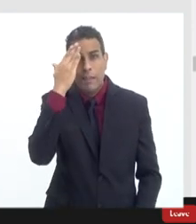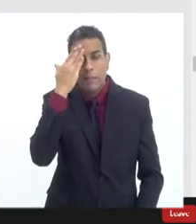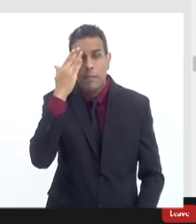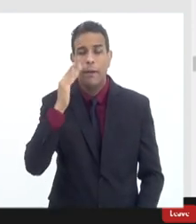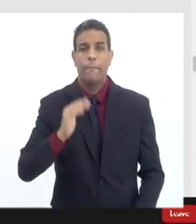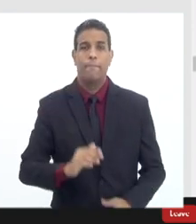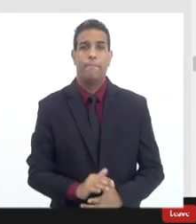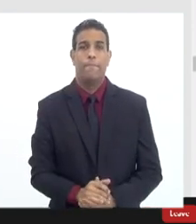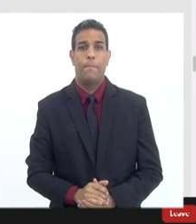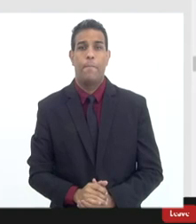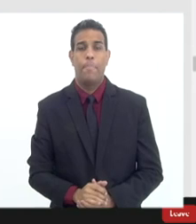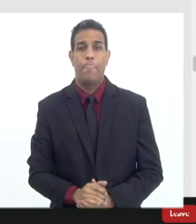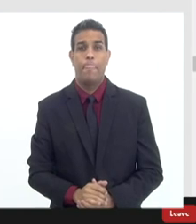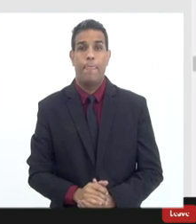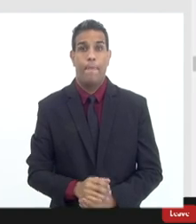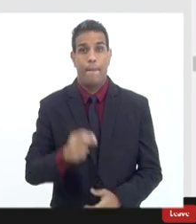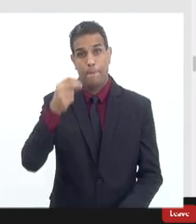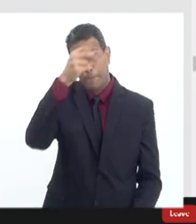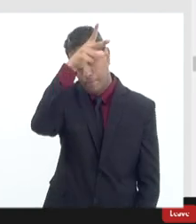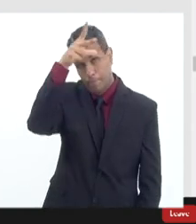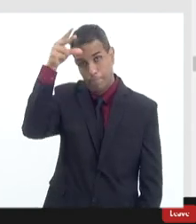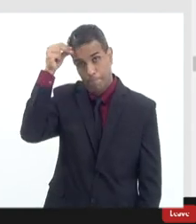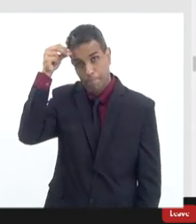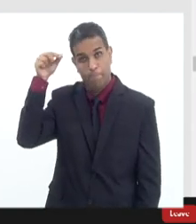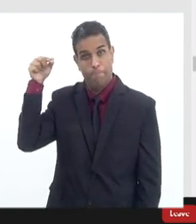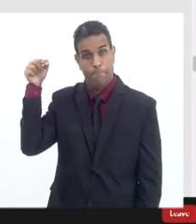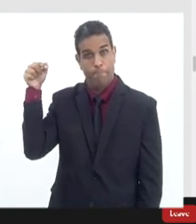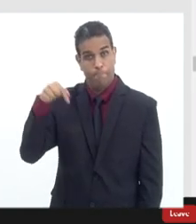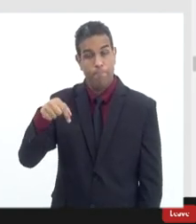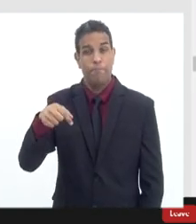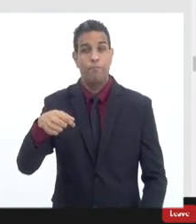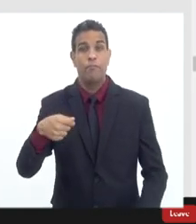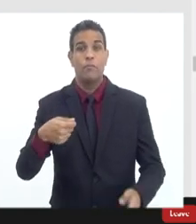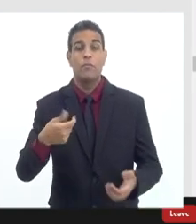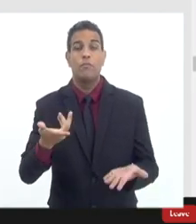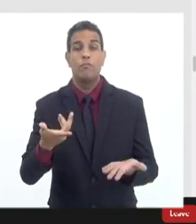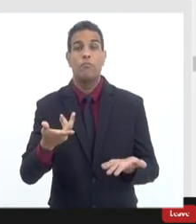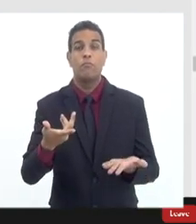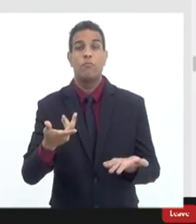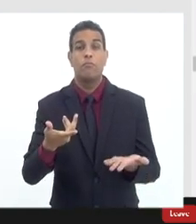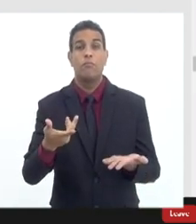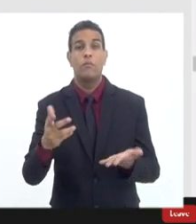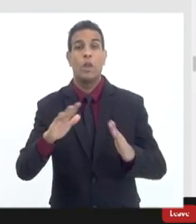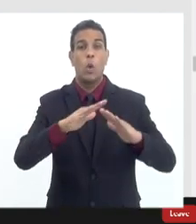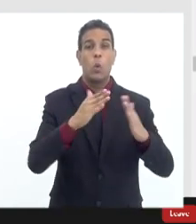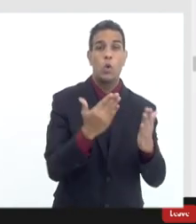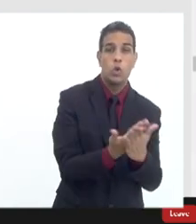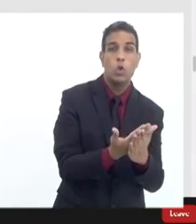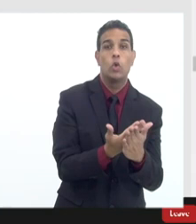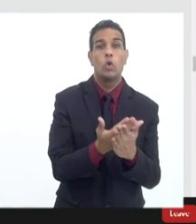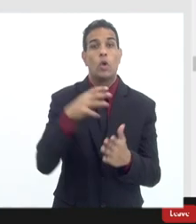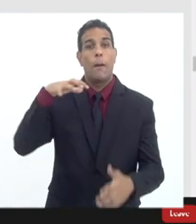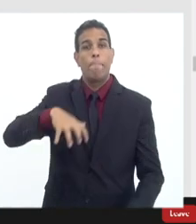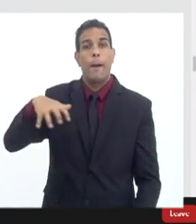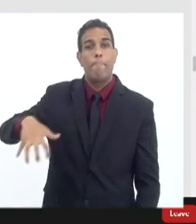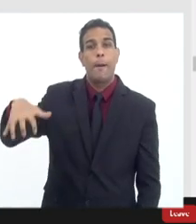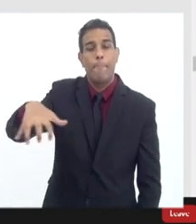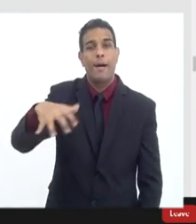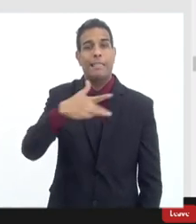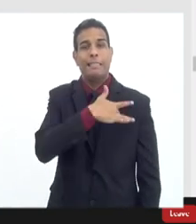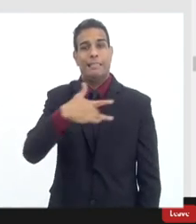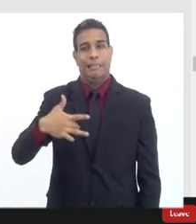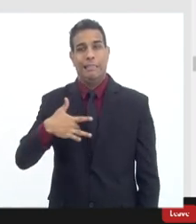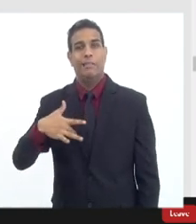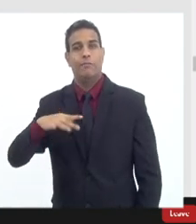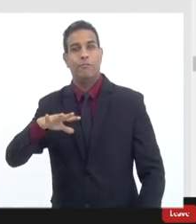sabe que no município existe aí articulações entre as escolas municipais e as unidades básicas de saúde.